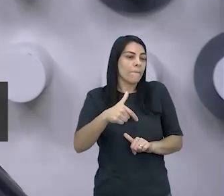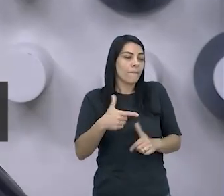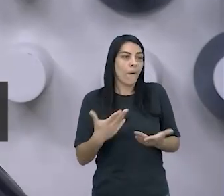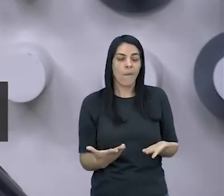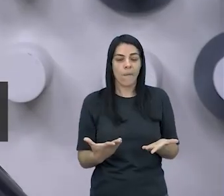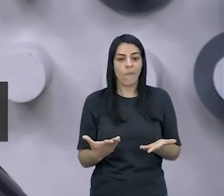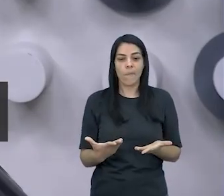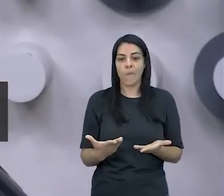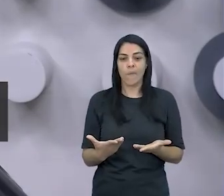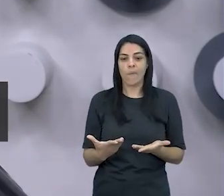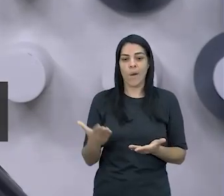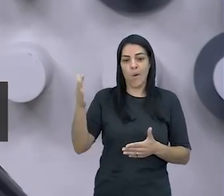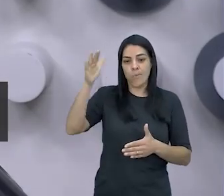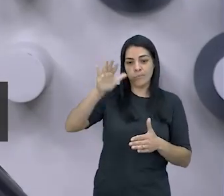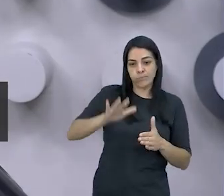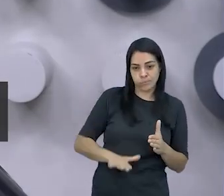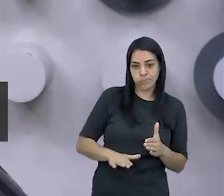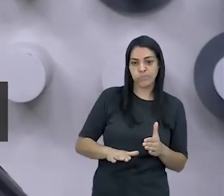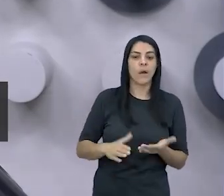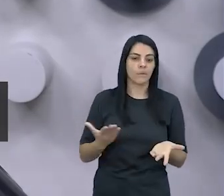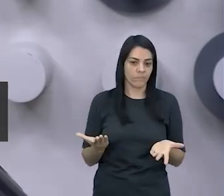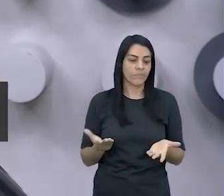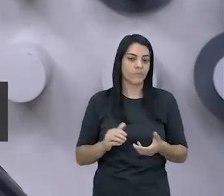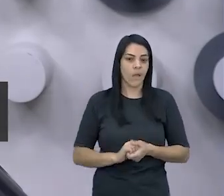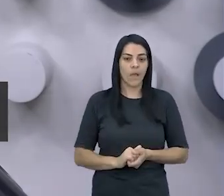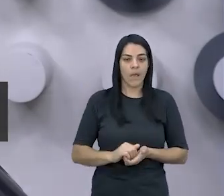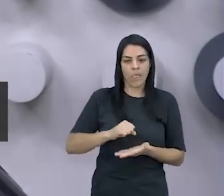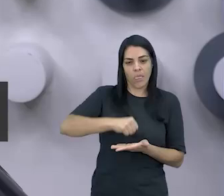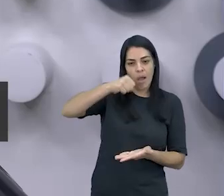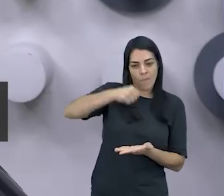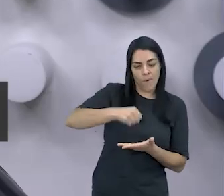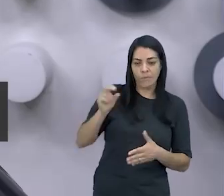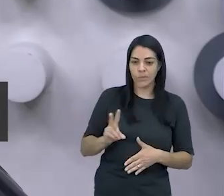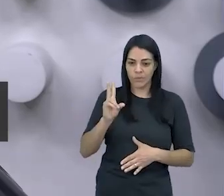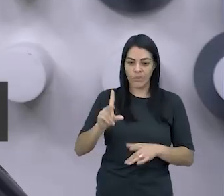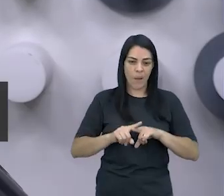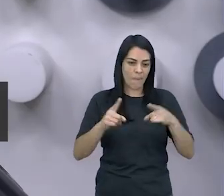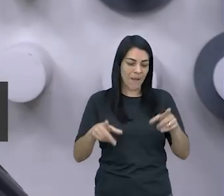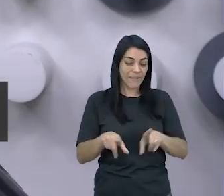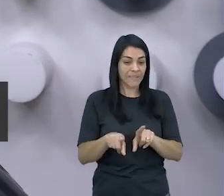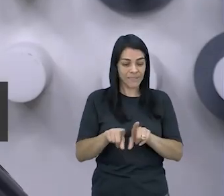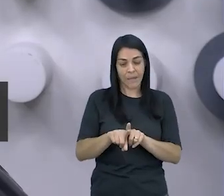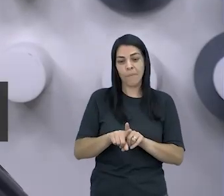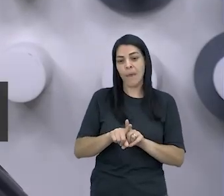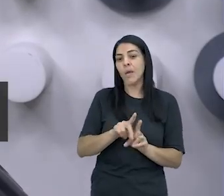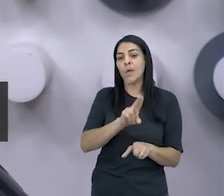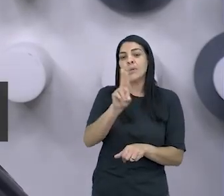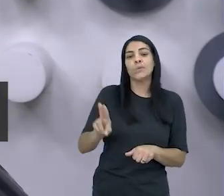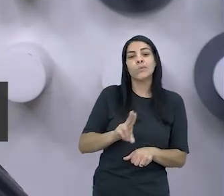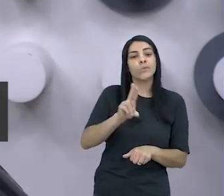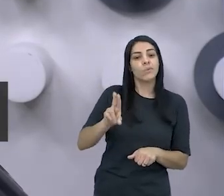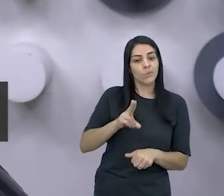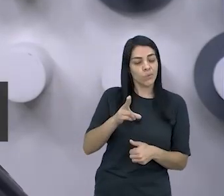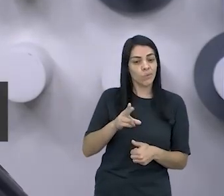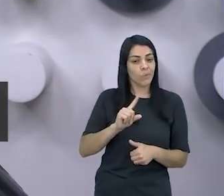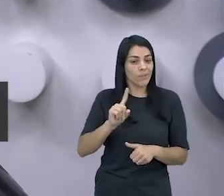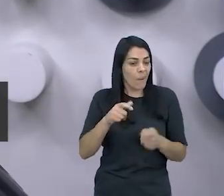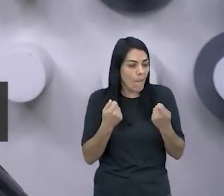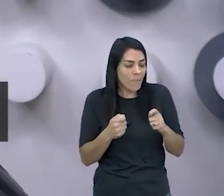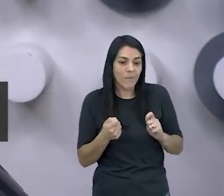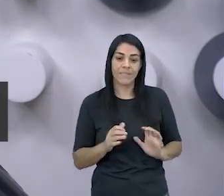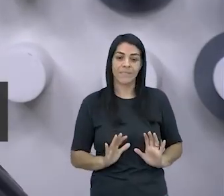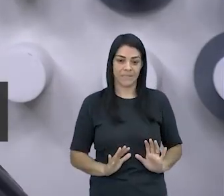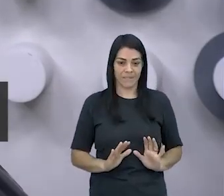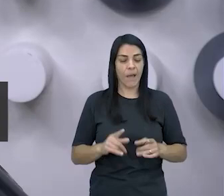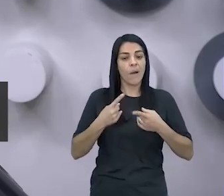têm uma queda no mercado, na Bolsa de Valores. Não, o risco também é o risco do consumismo desnecessário, porque